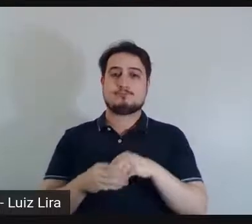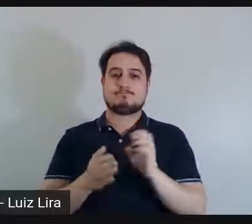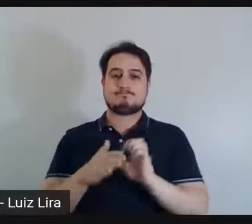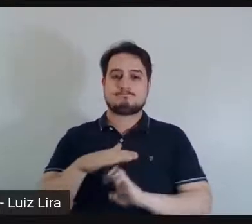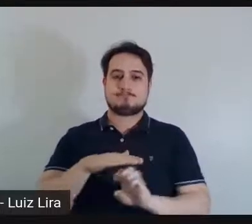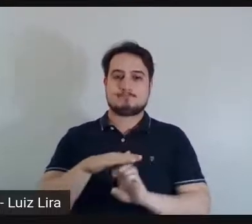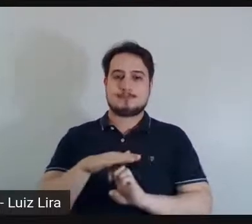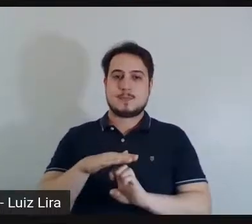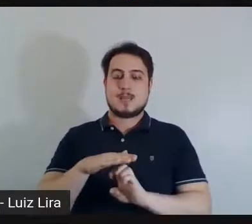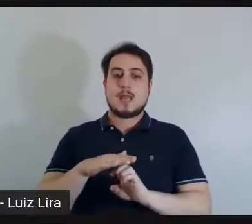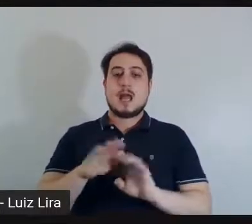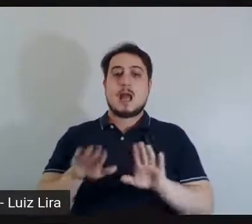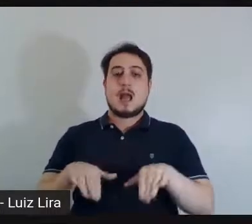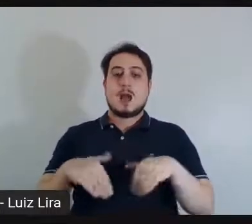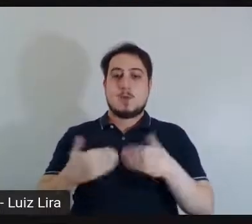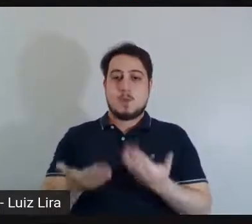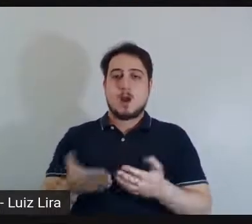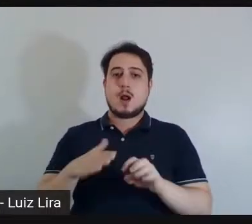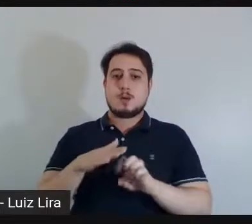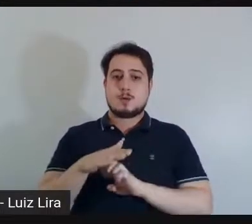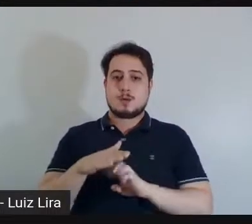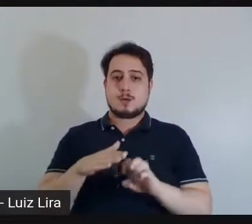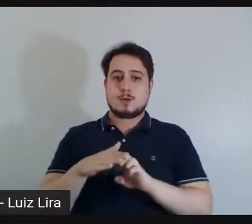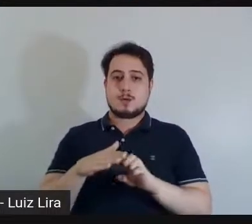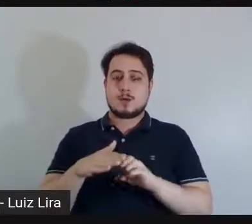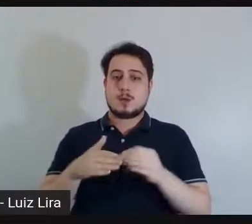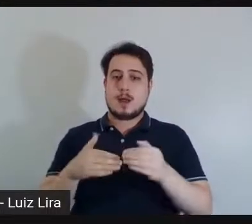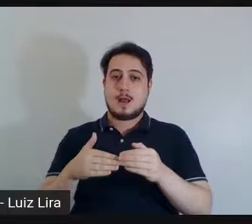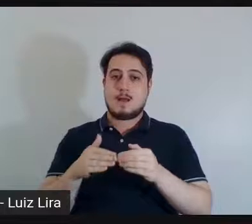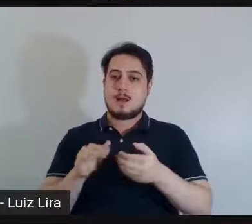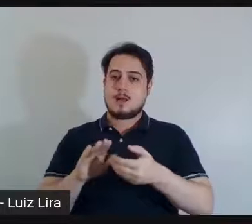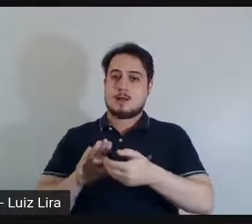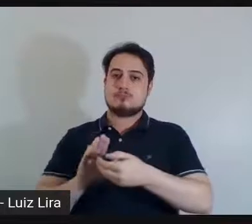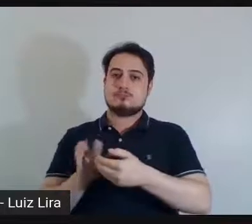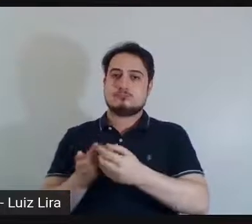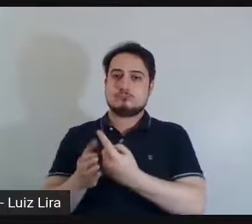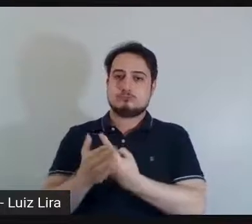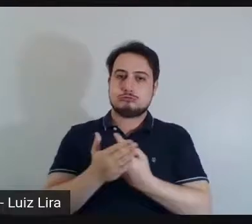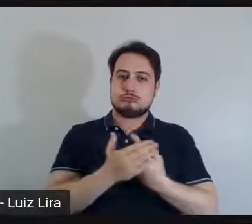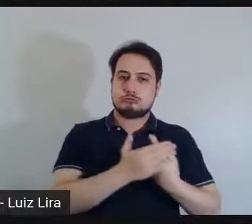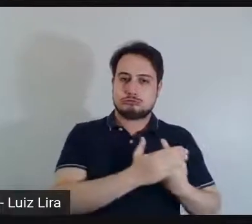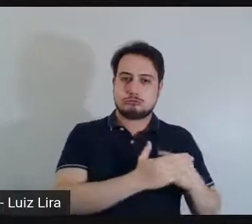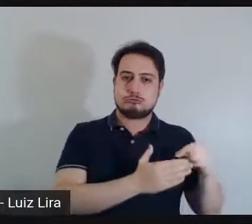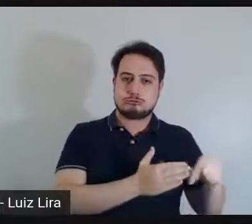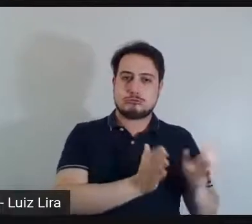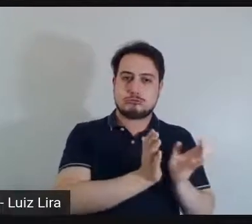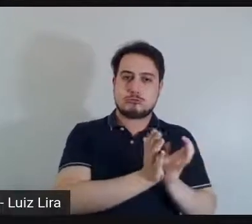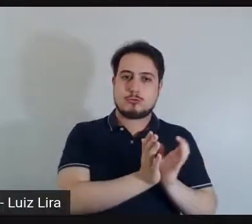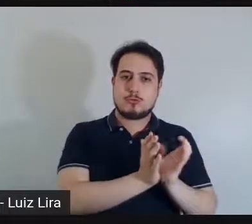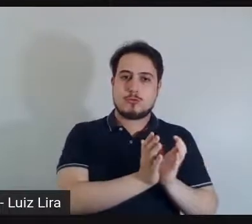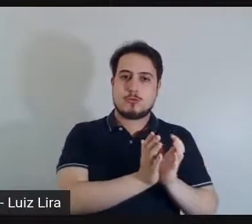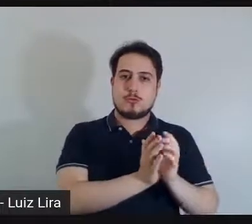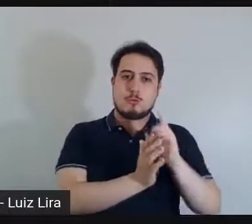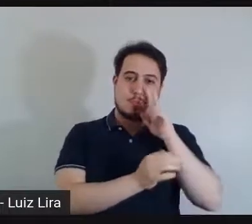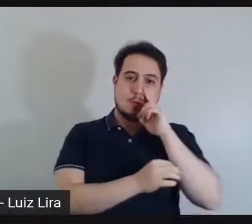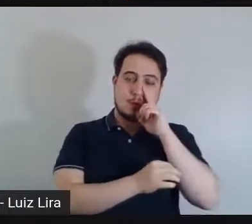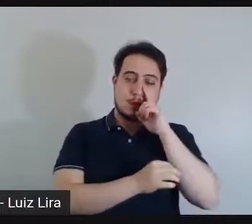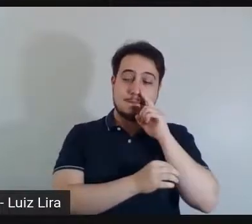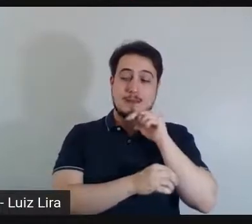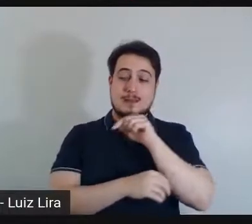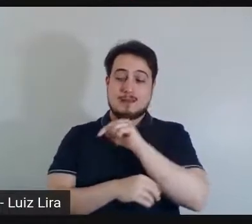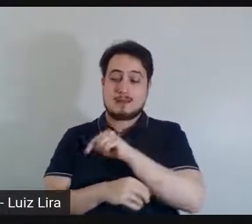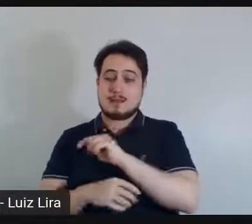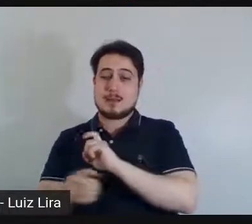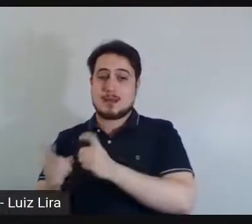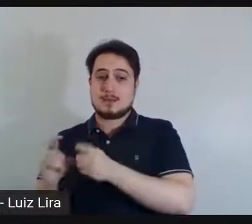empresa, quando afasta o empregado do grupo de risco e a administração quer a substituição desse